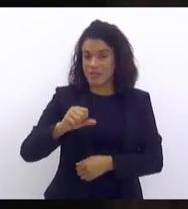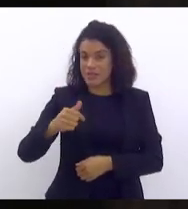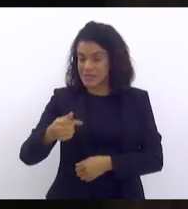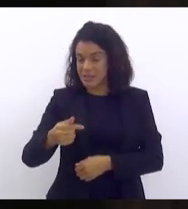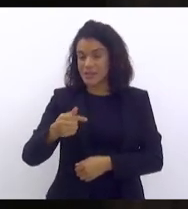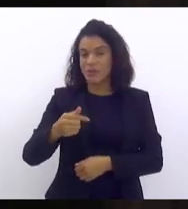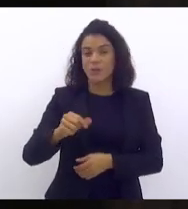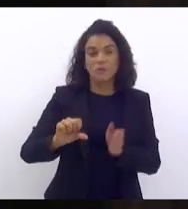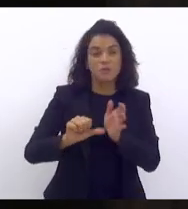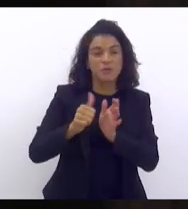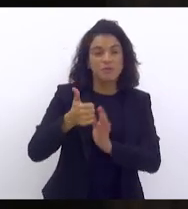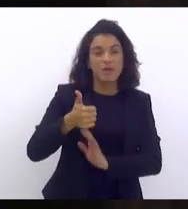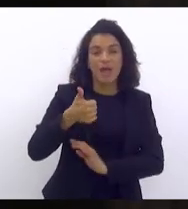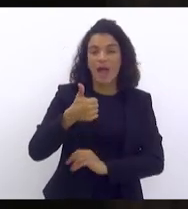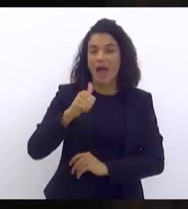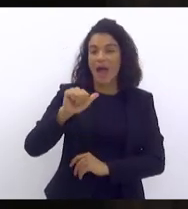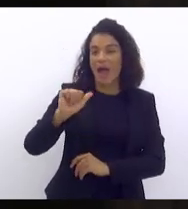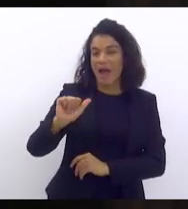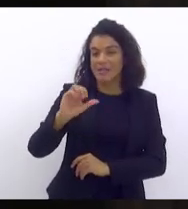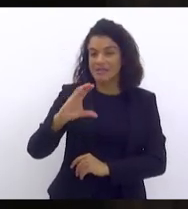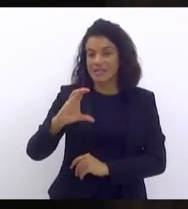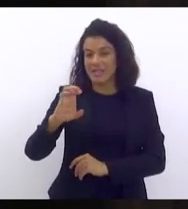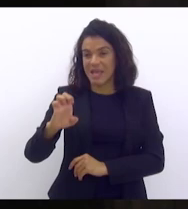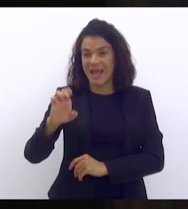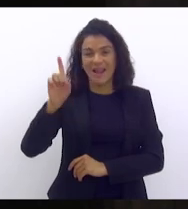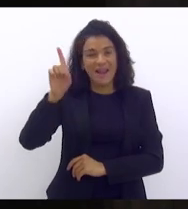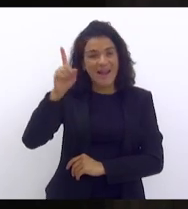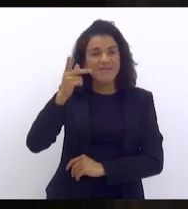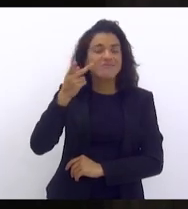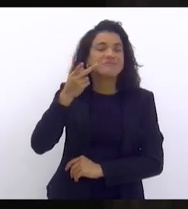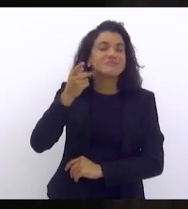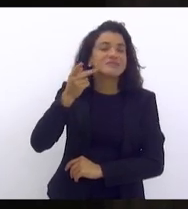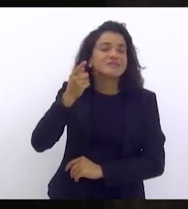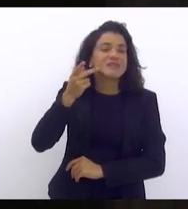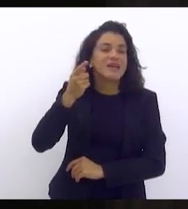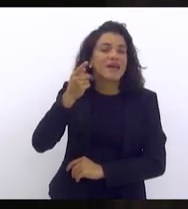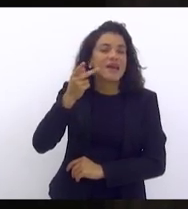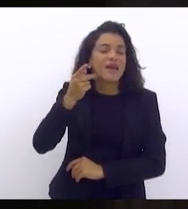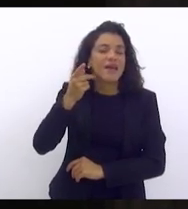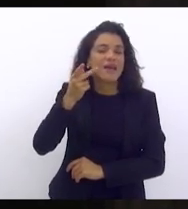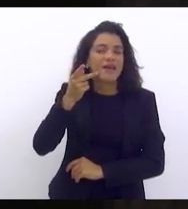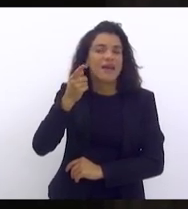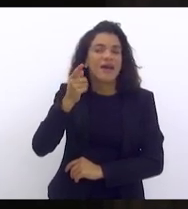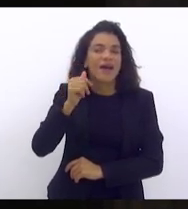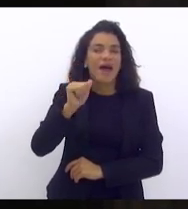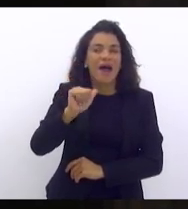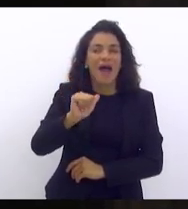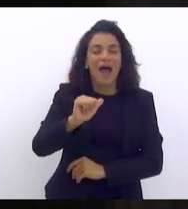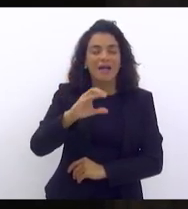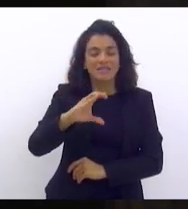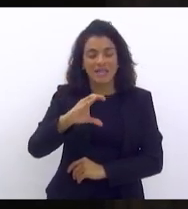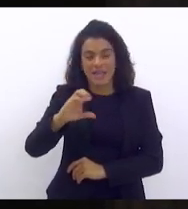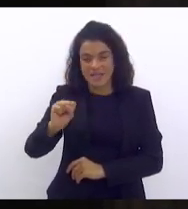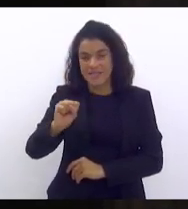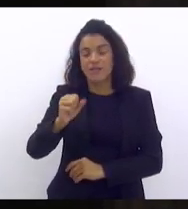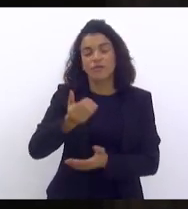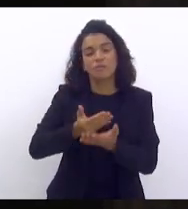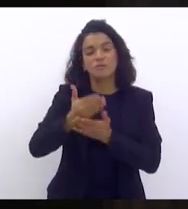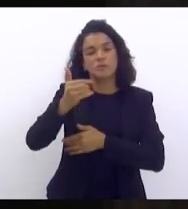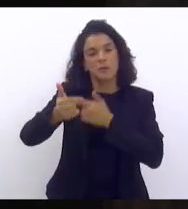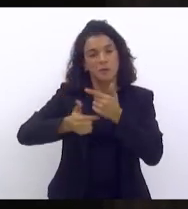primeiros ACR lá no Ceará, 6.000 e poucos ACS, começaram o trabalho